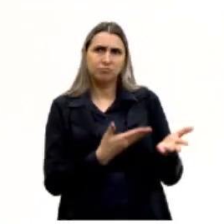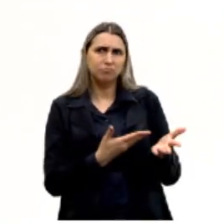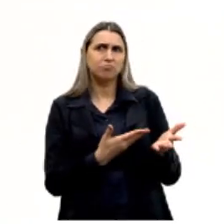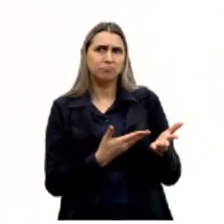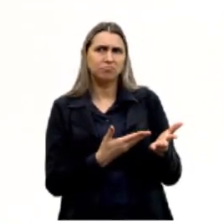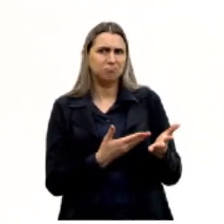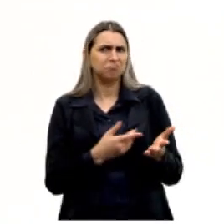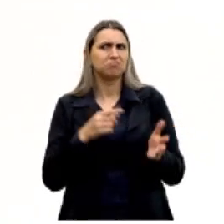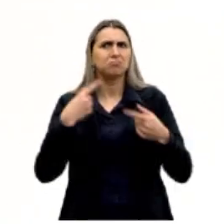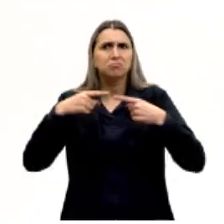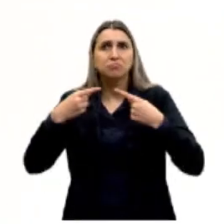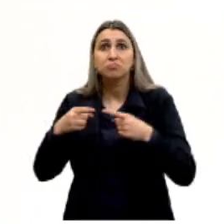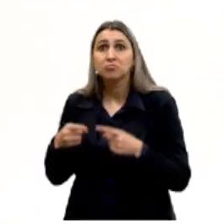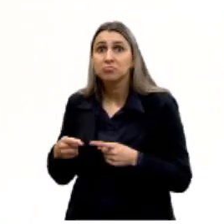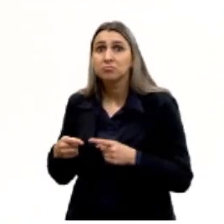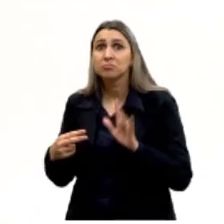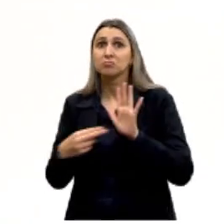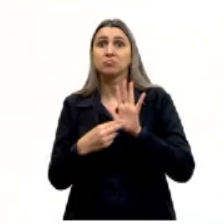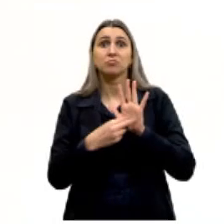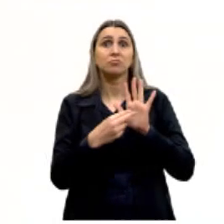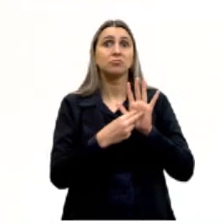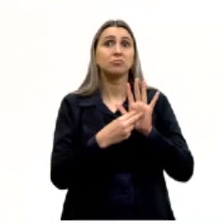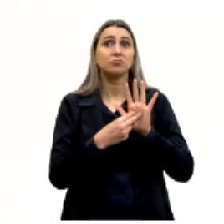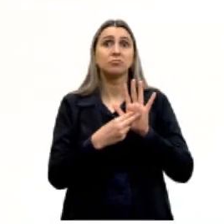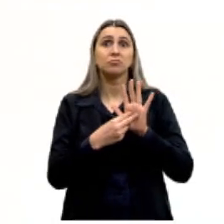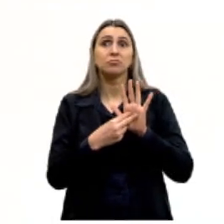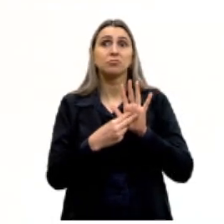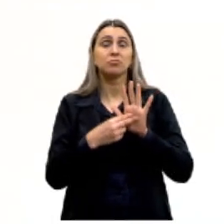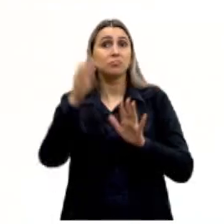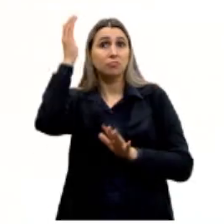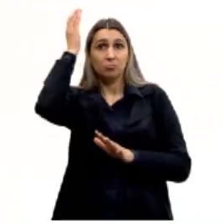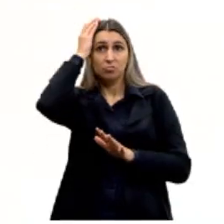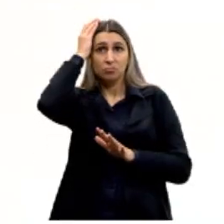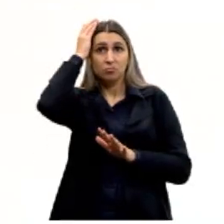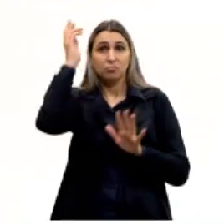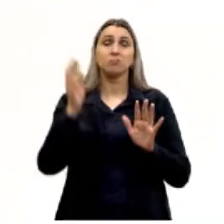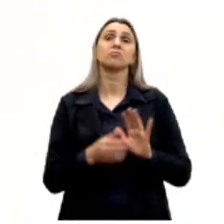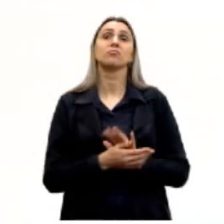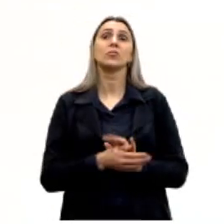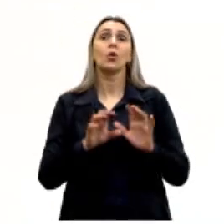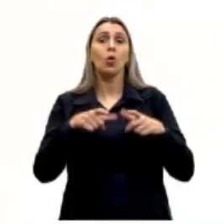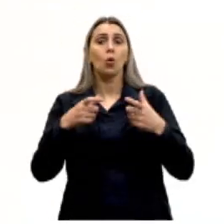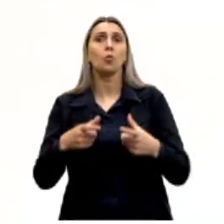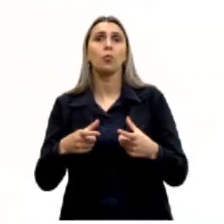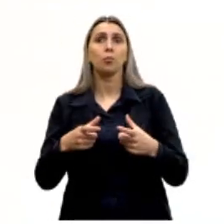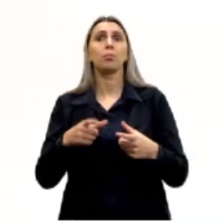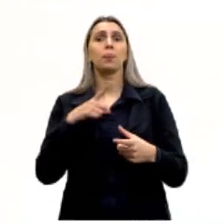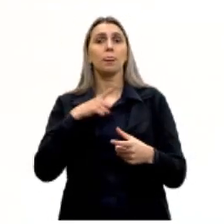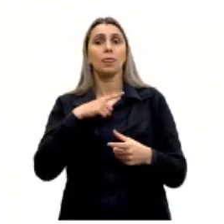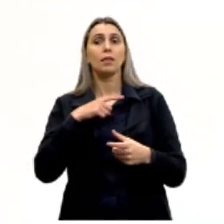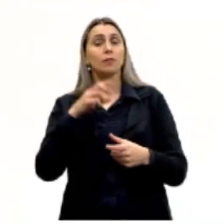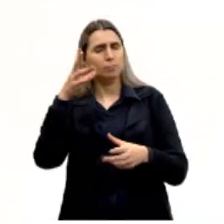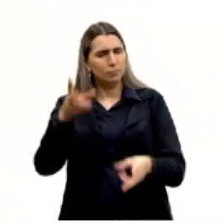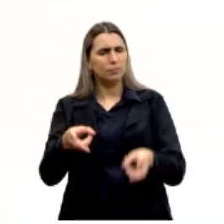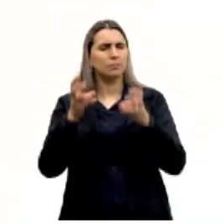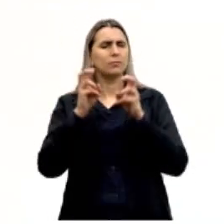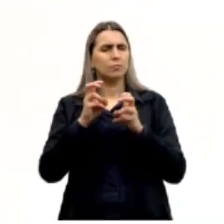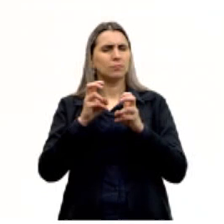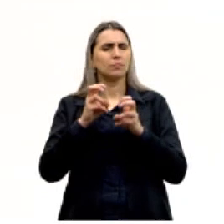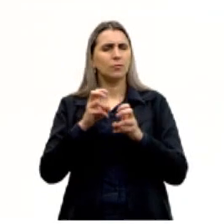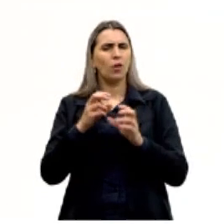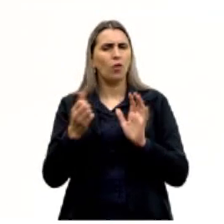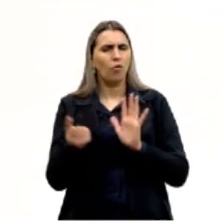considerações são e pela exposição da senhorita Malfatti onde se notam